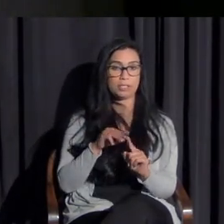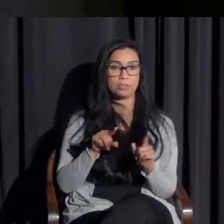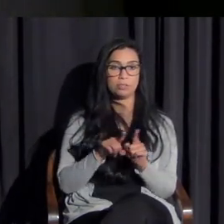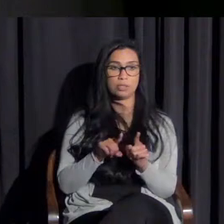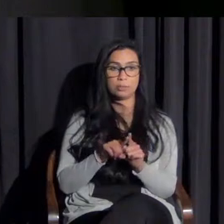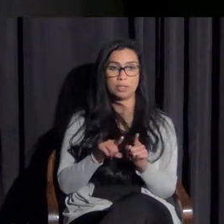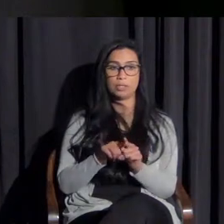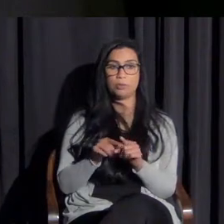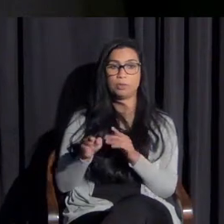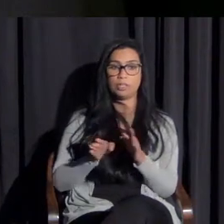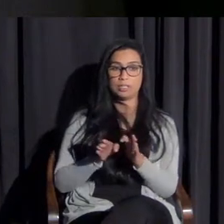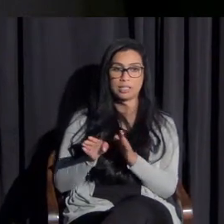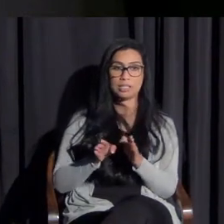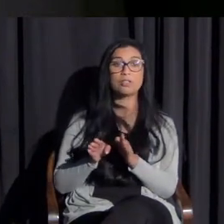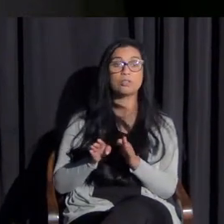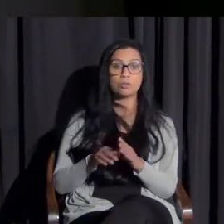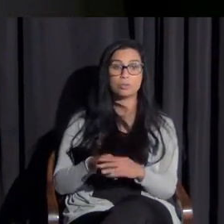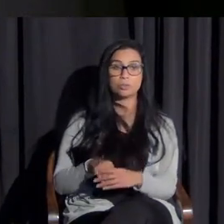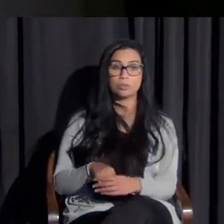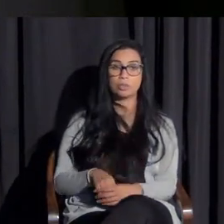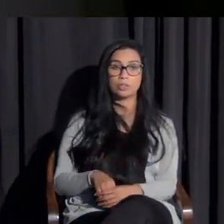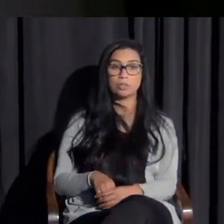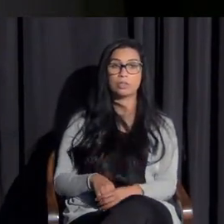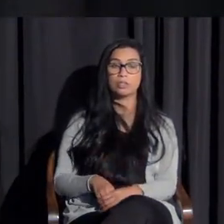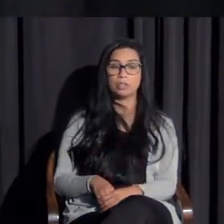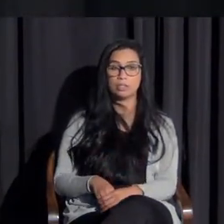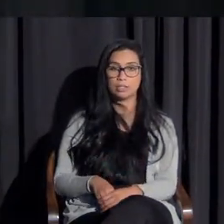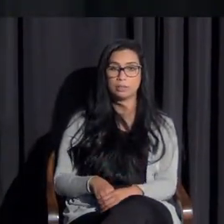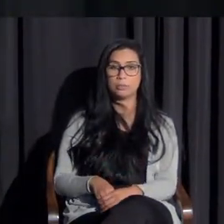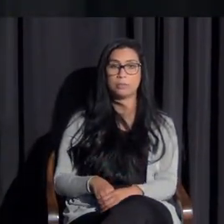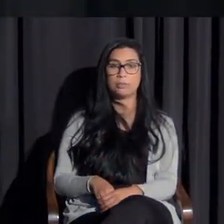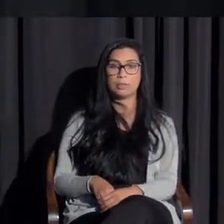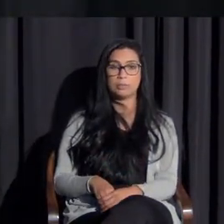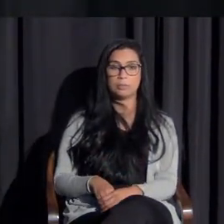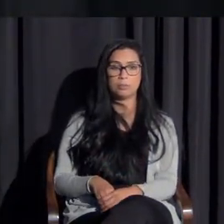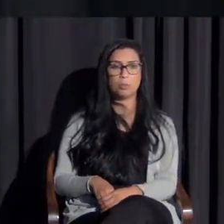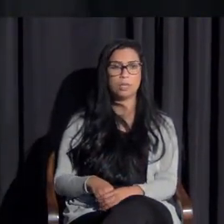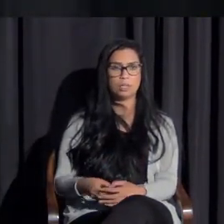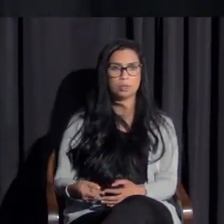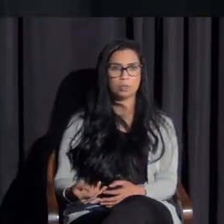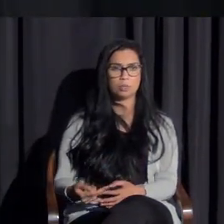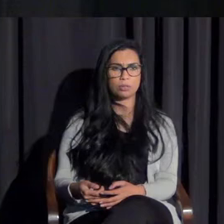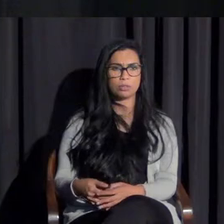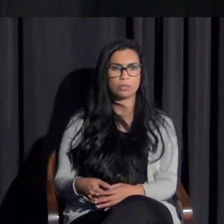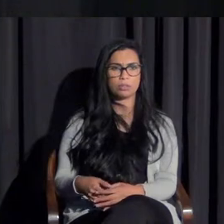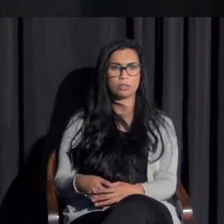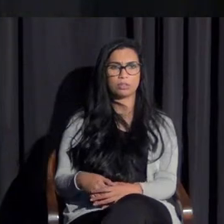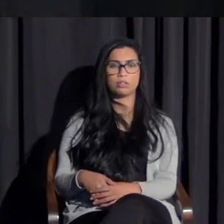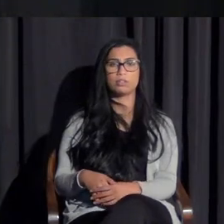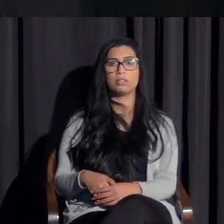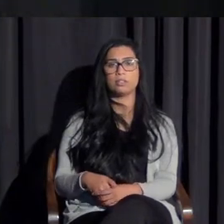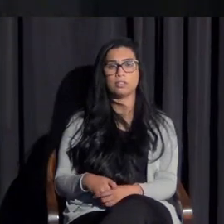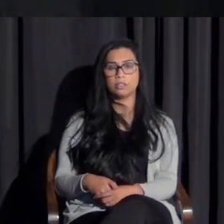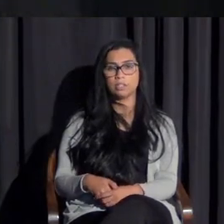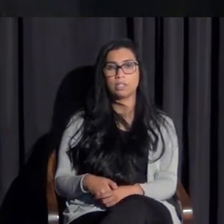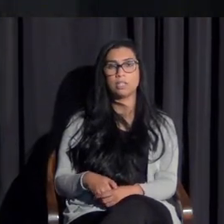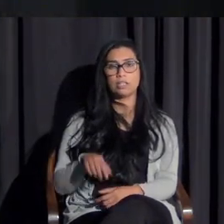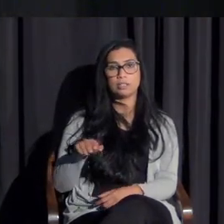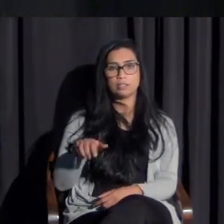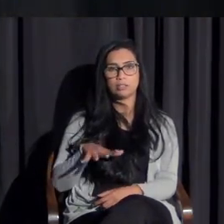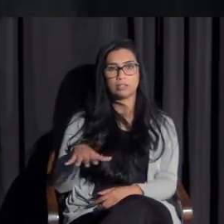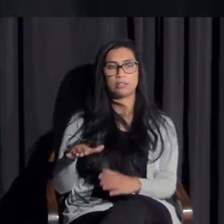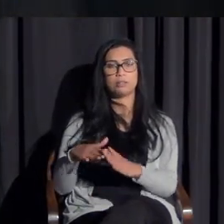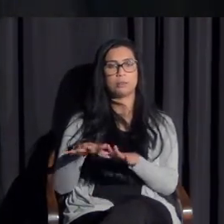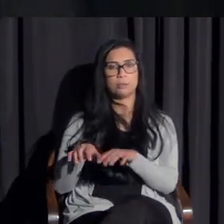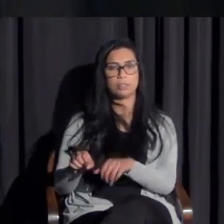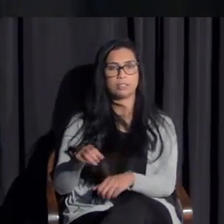da permanência, né? E isso me fez recordar muito de uma fala de uma criança da Ocupação Mauá, quando a gente chega em